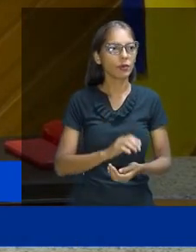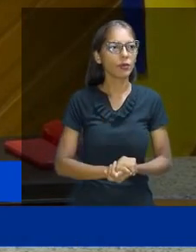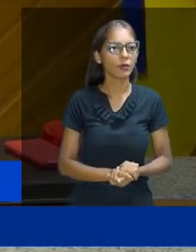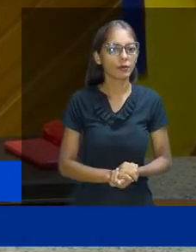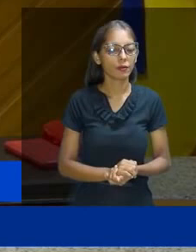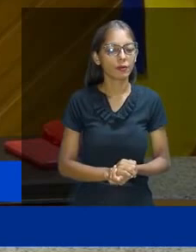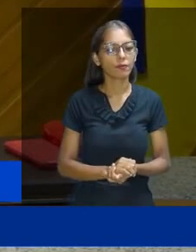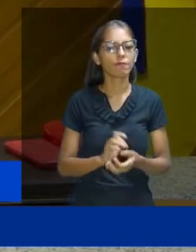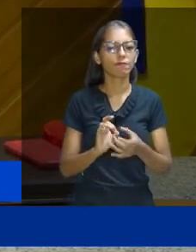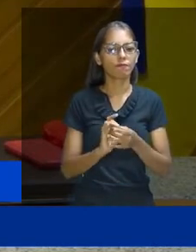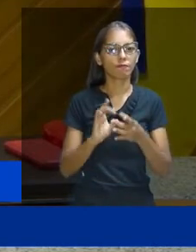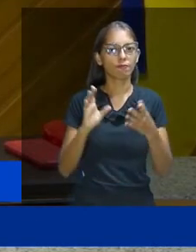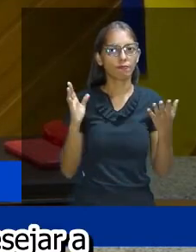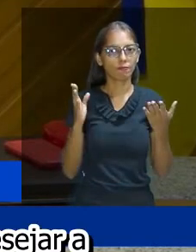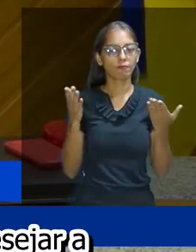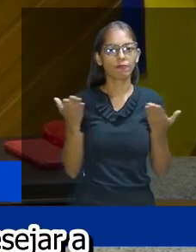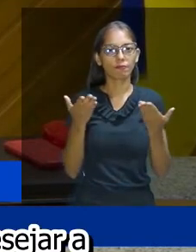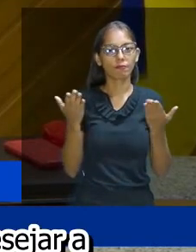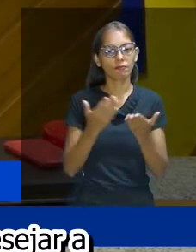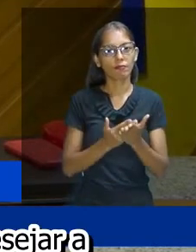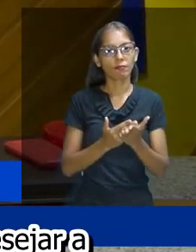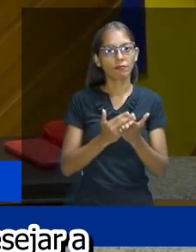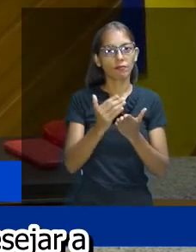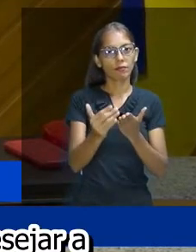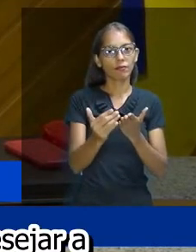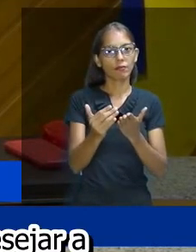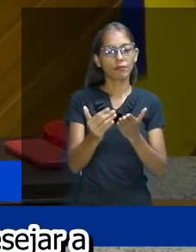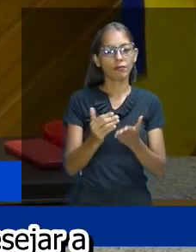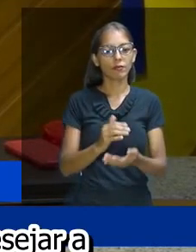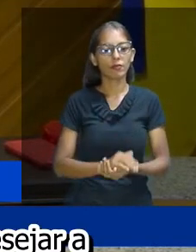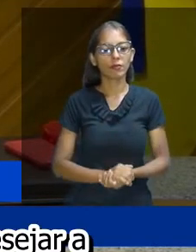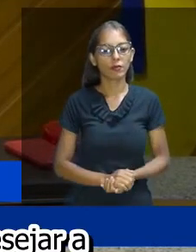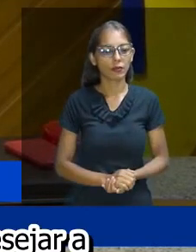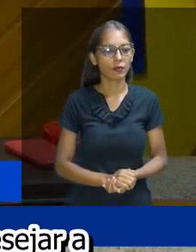mesma aprovada. Quero